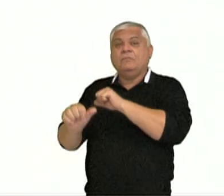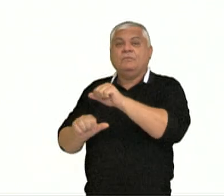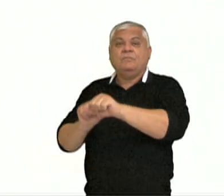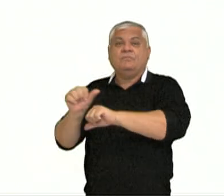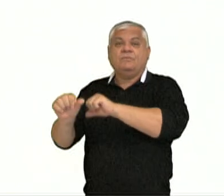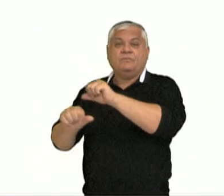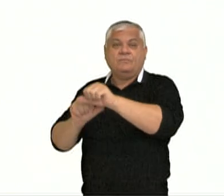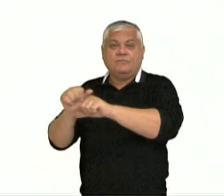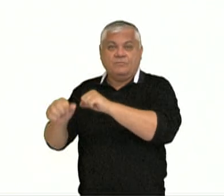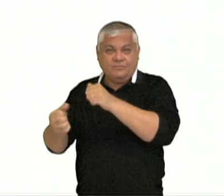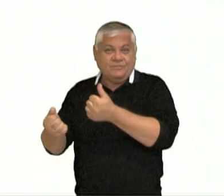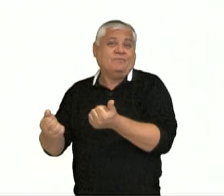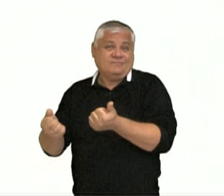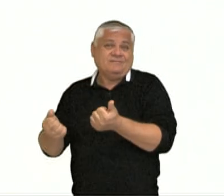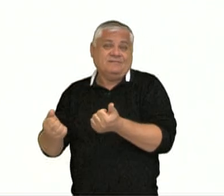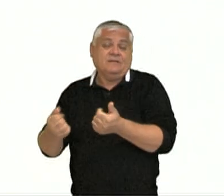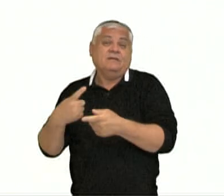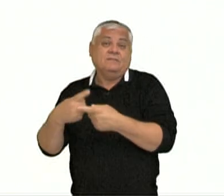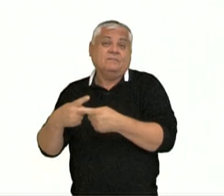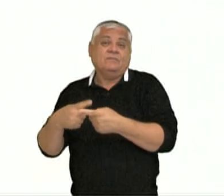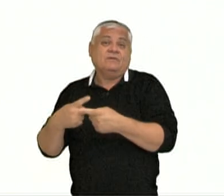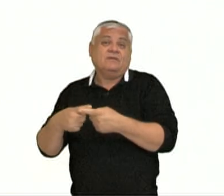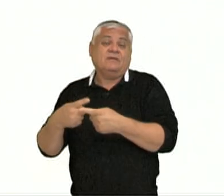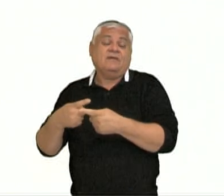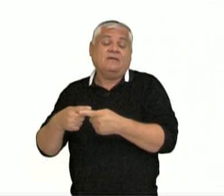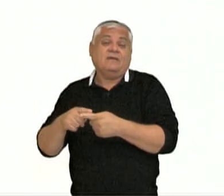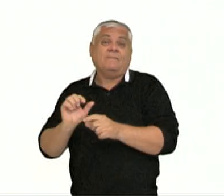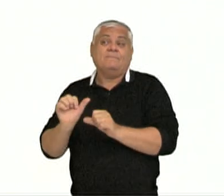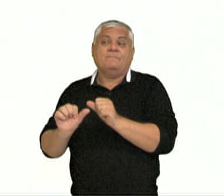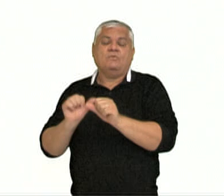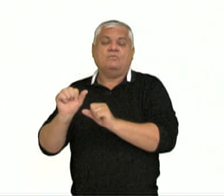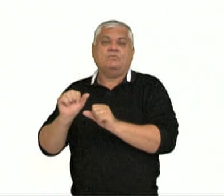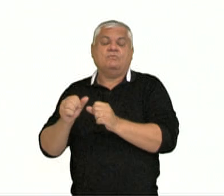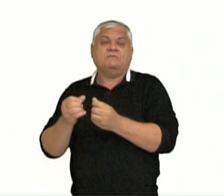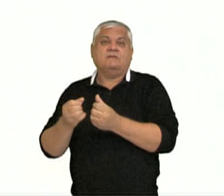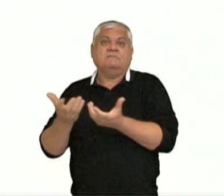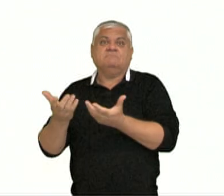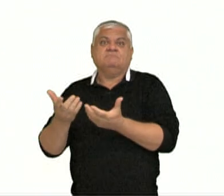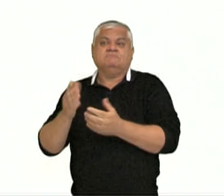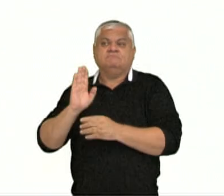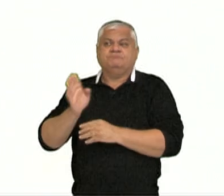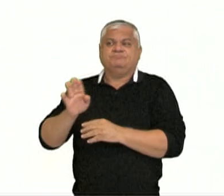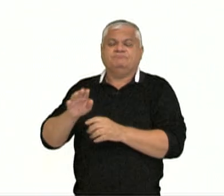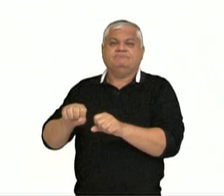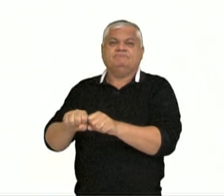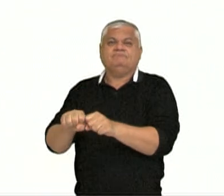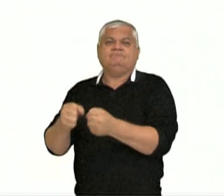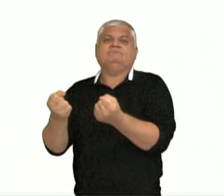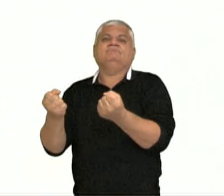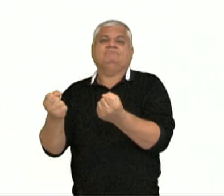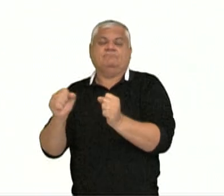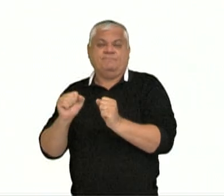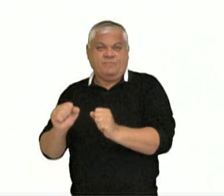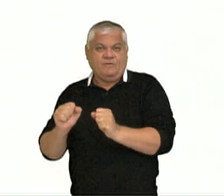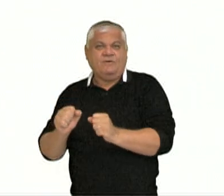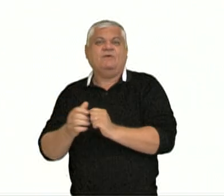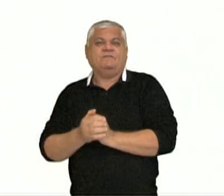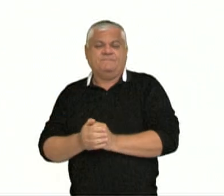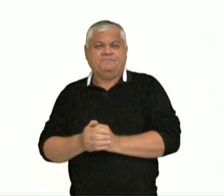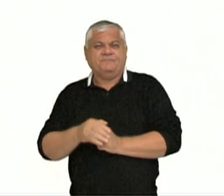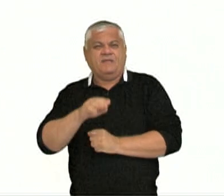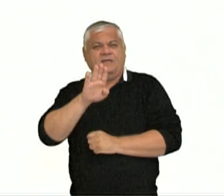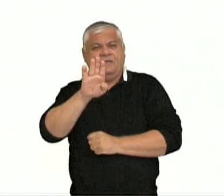pelas atividades da sociedade, podem modificar e podem afetar essa biodiversidade. O que